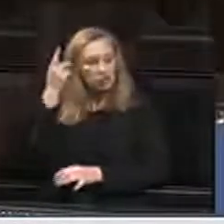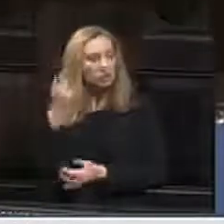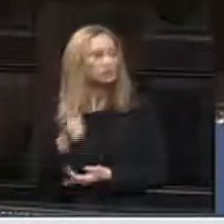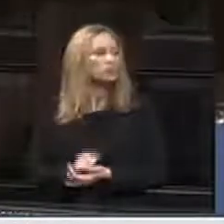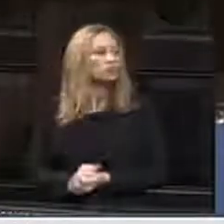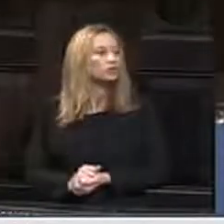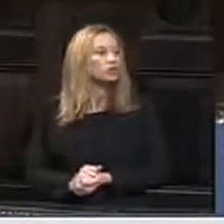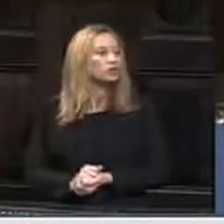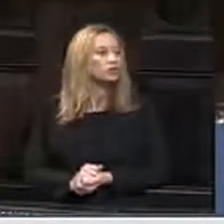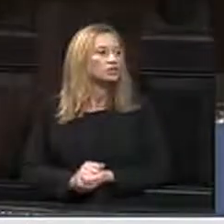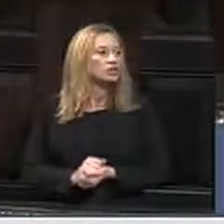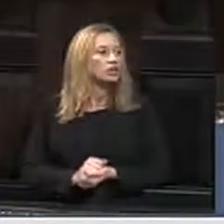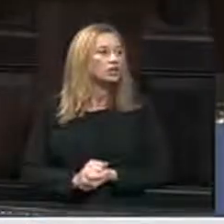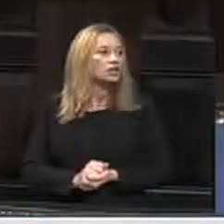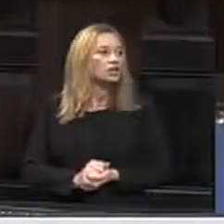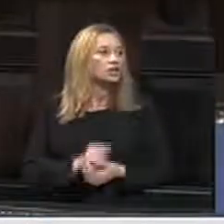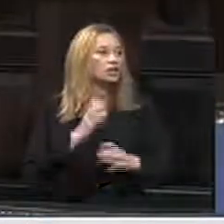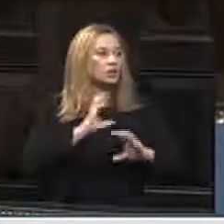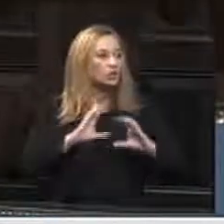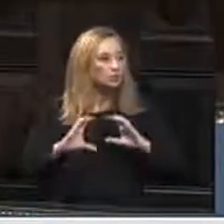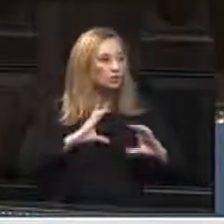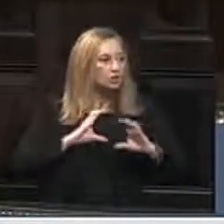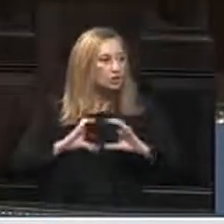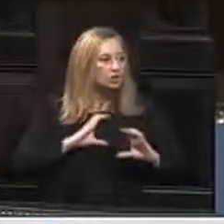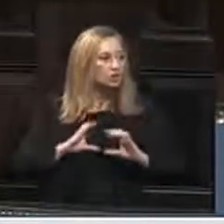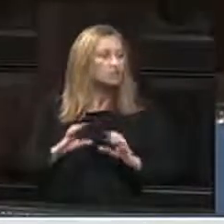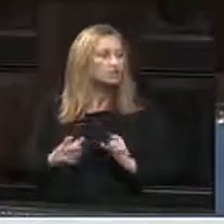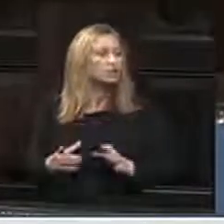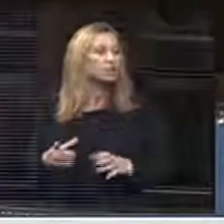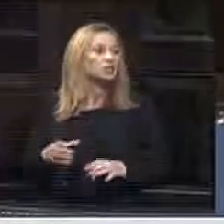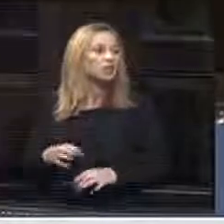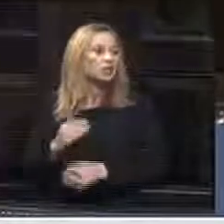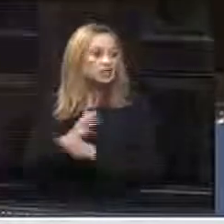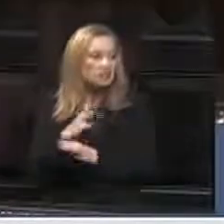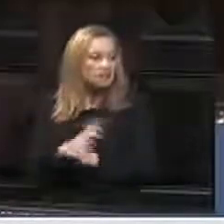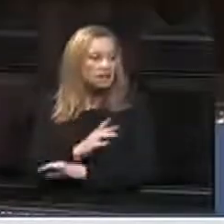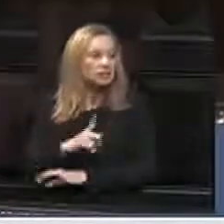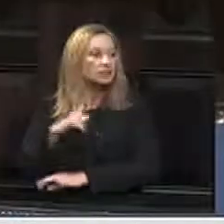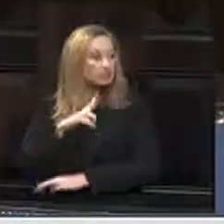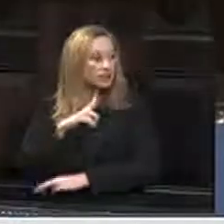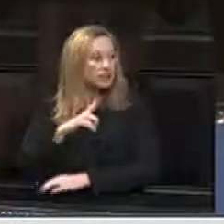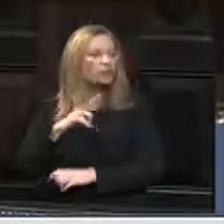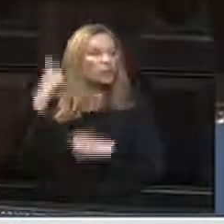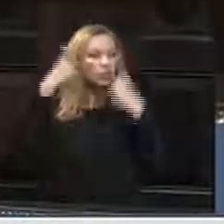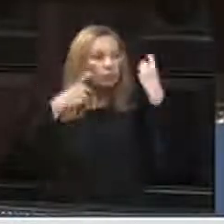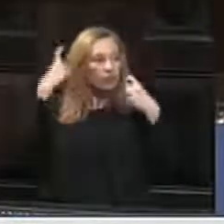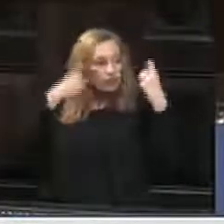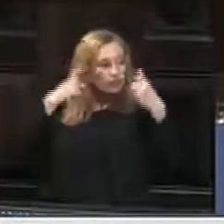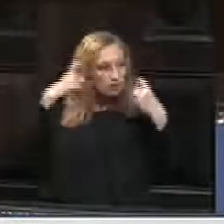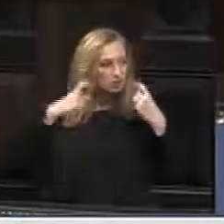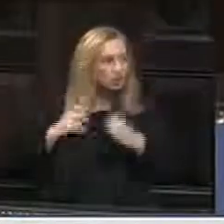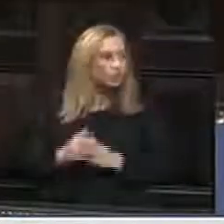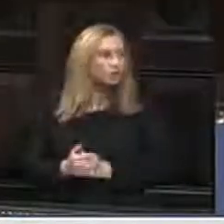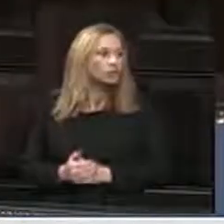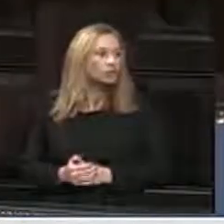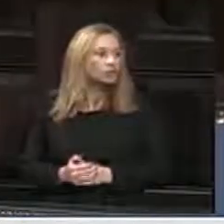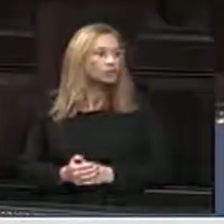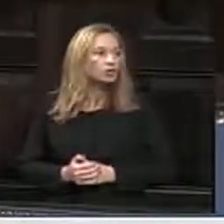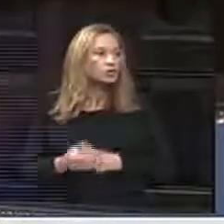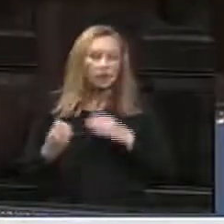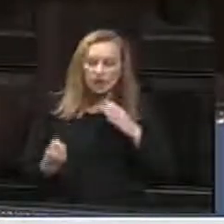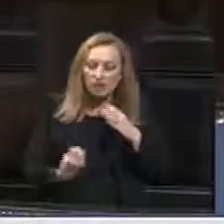fazendo a integração, fazendo com que na cidade realmente haja preocupação por parte dos governantes na criação